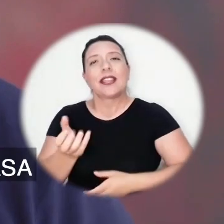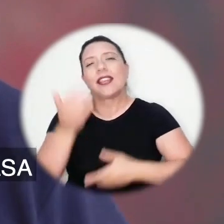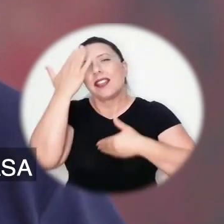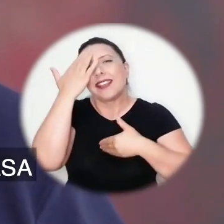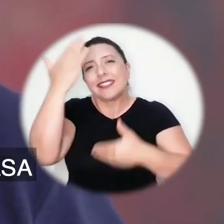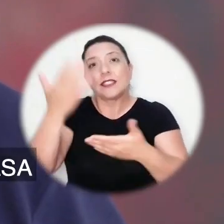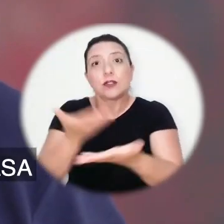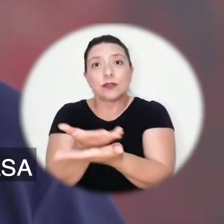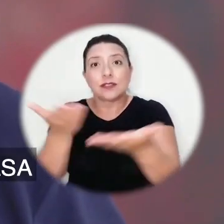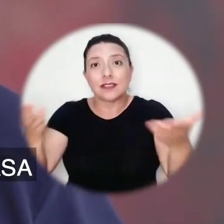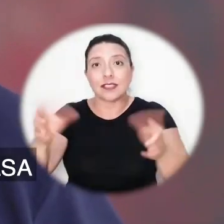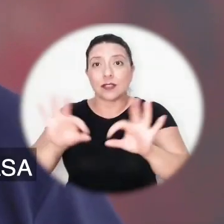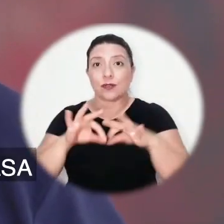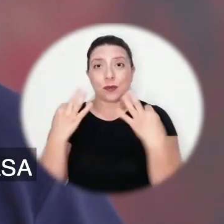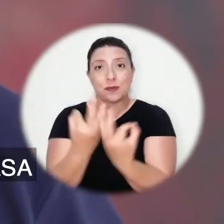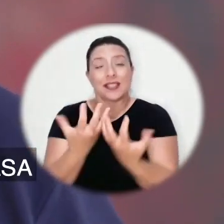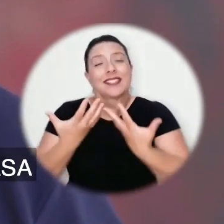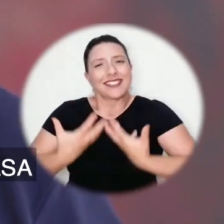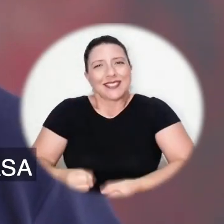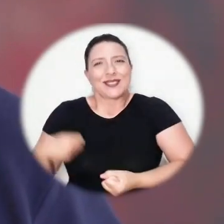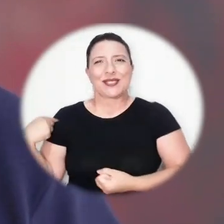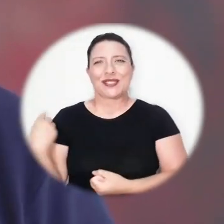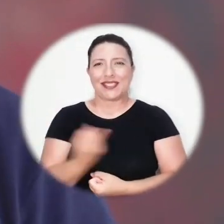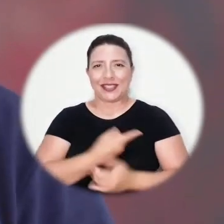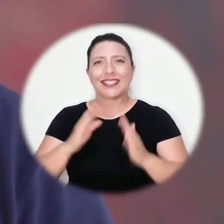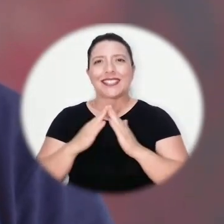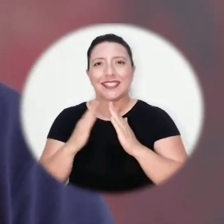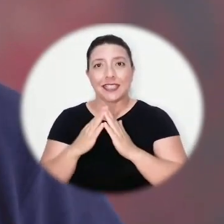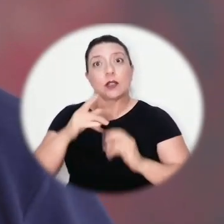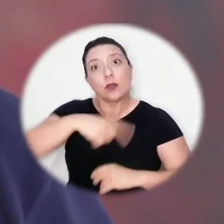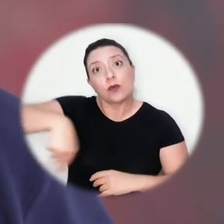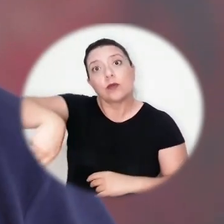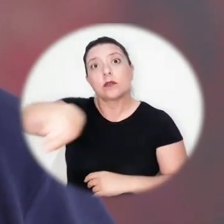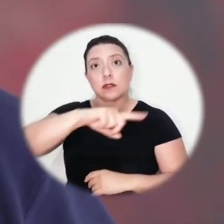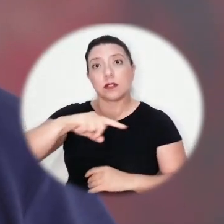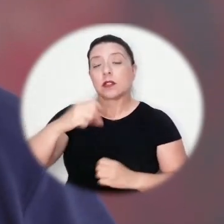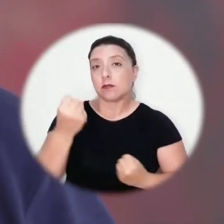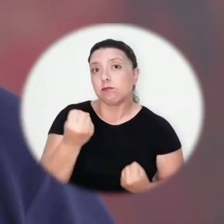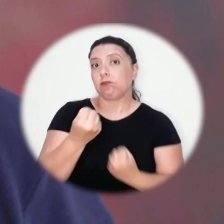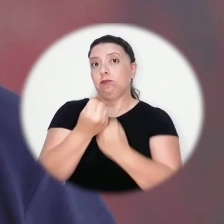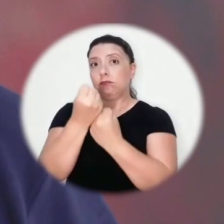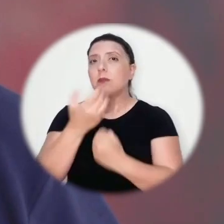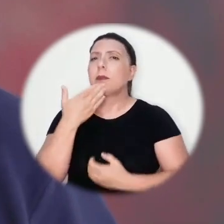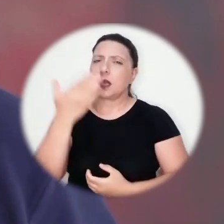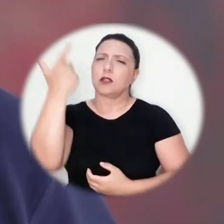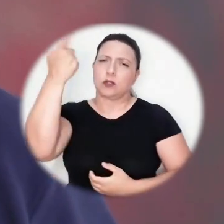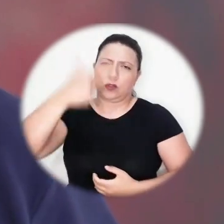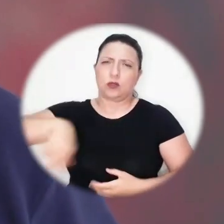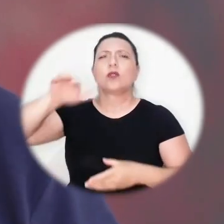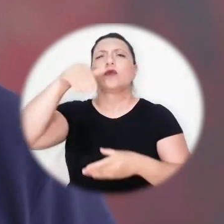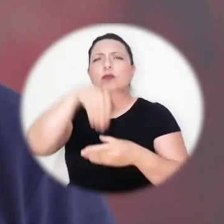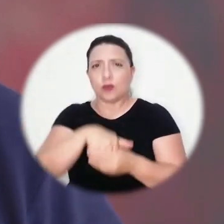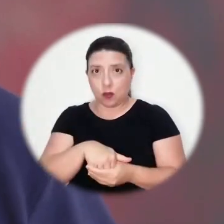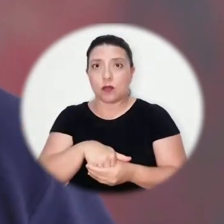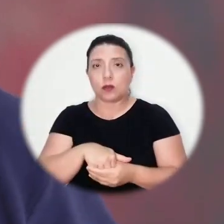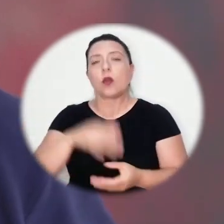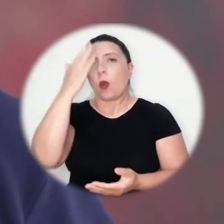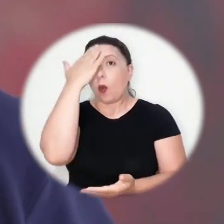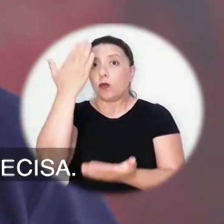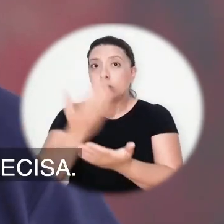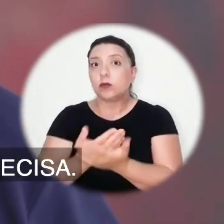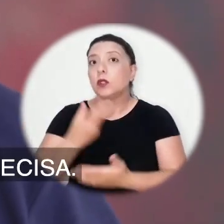a sua família que nos recebeu na sua casa, a você que nos apoiou. Eu peço mais uma vez o seu voto, a sua